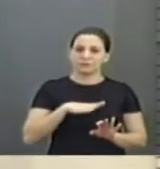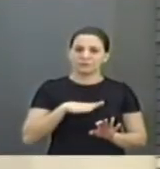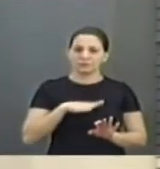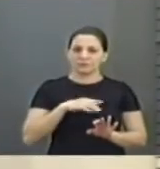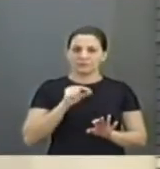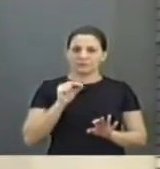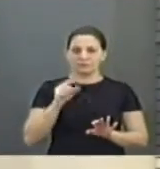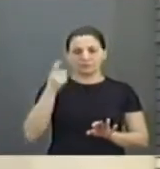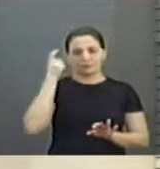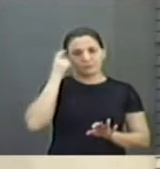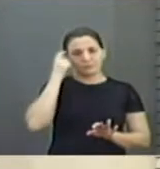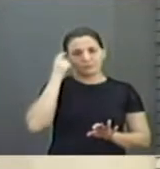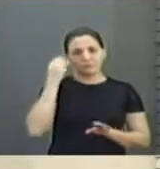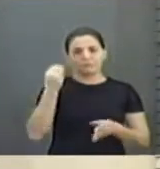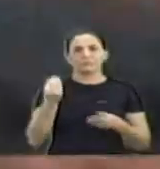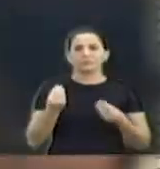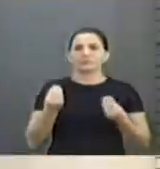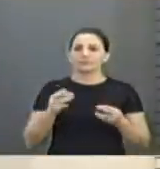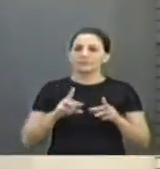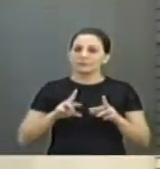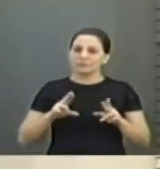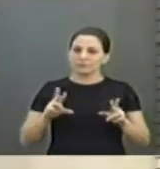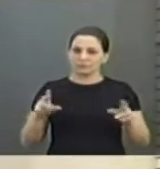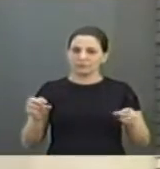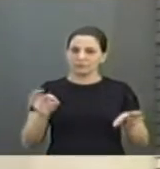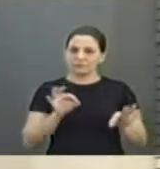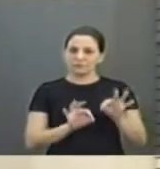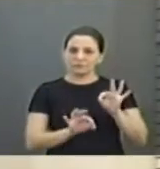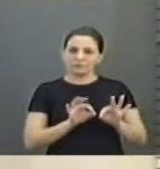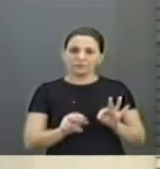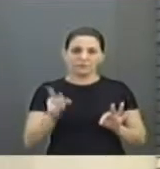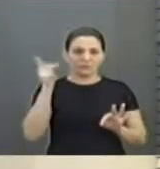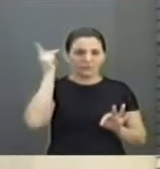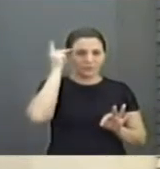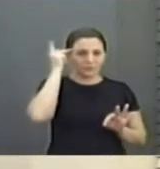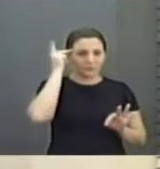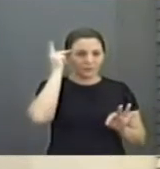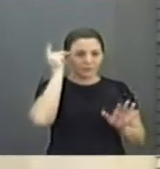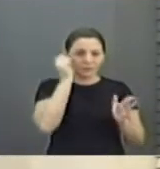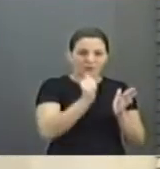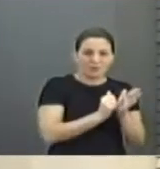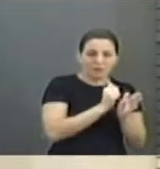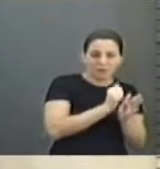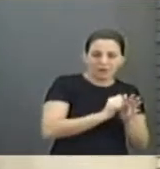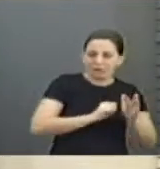E pensar como é diferente, parece que a justiça em São Paulo de Araraquara, né?